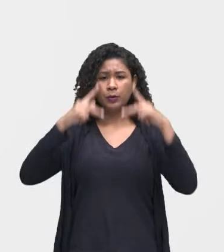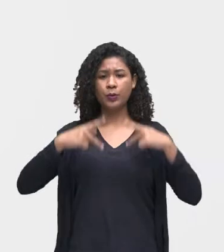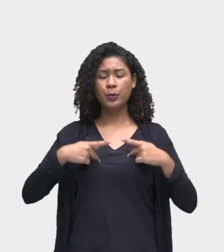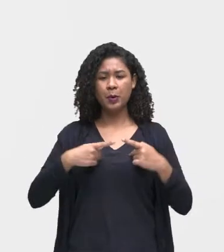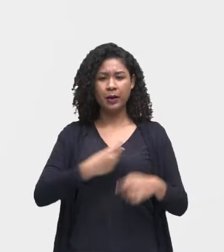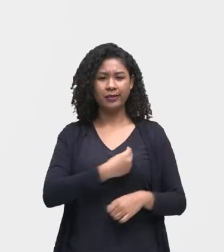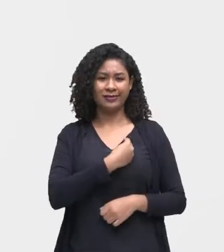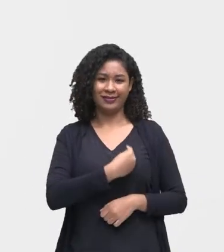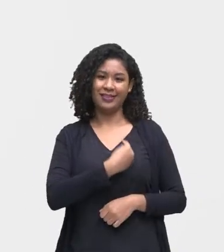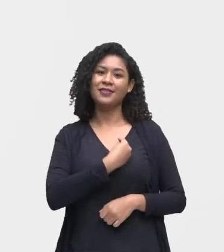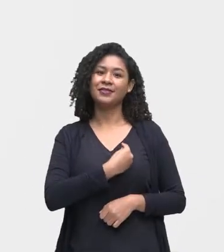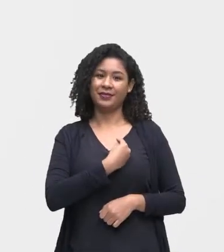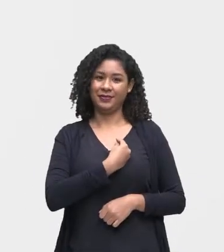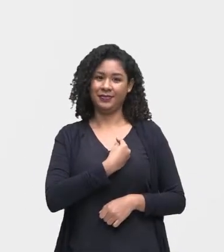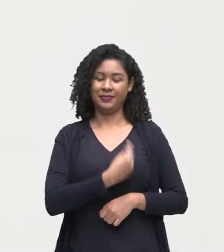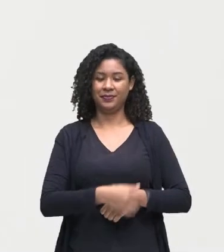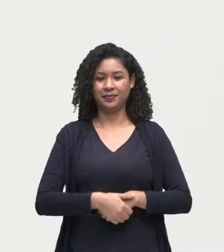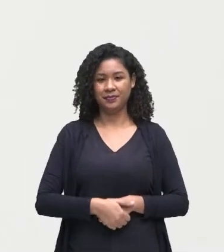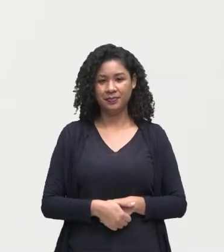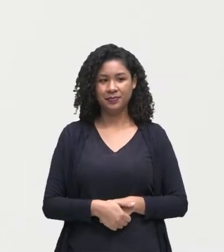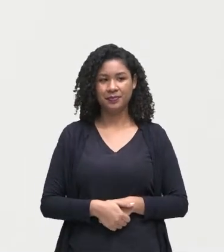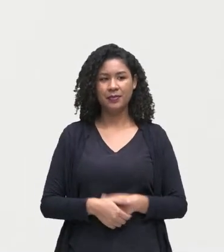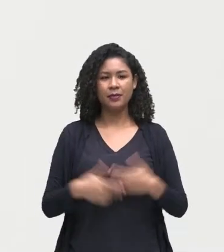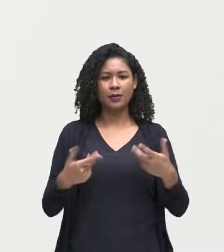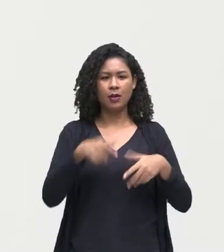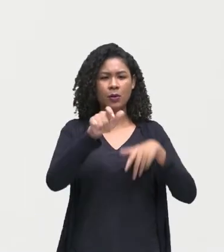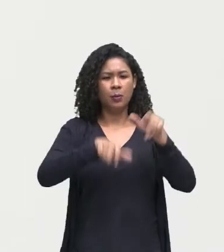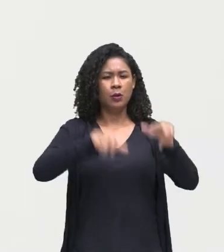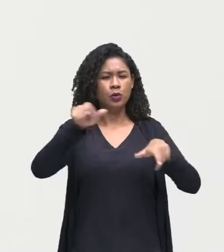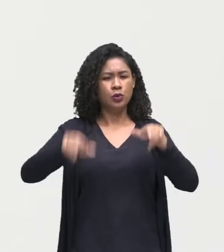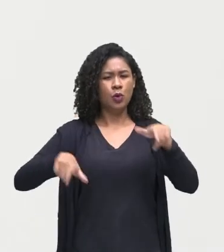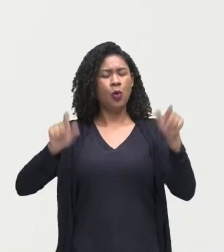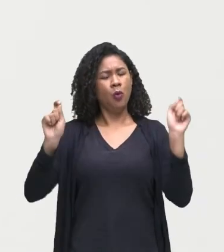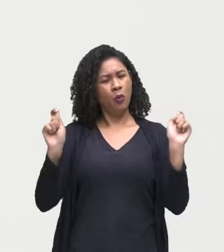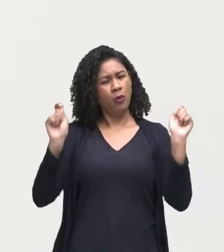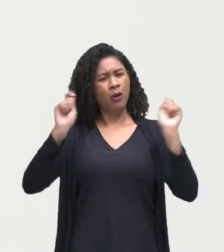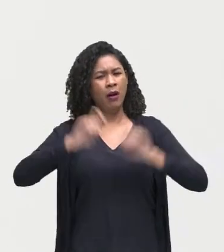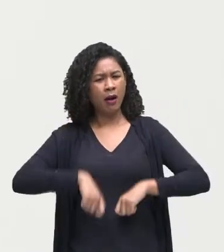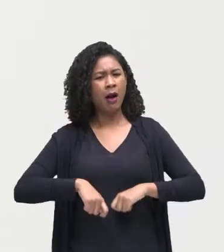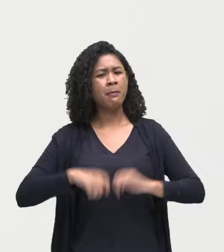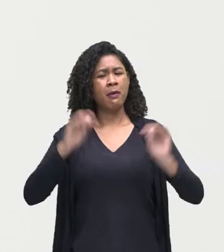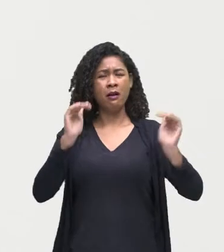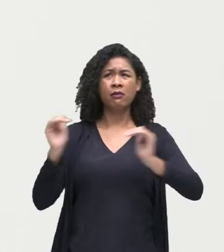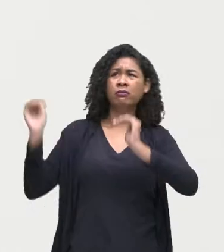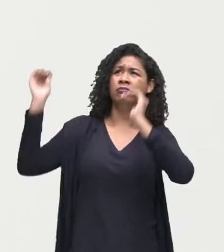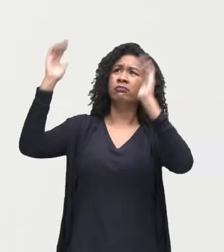Então, toda pessoa é capaz do transcendente,